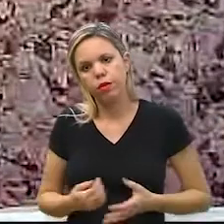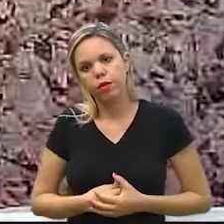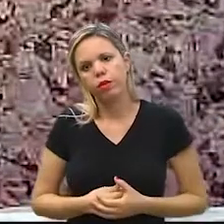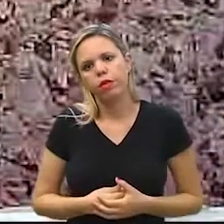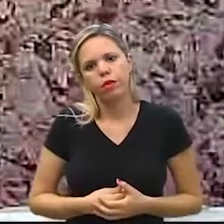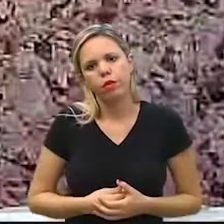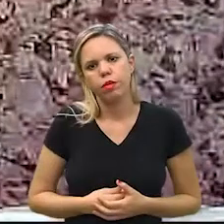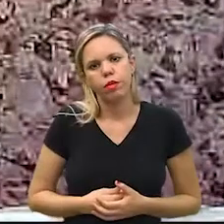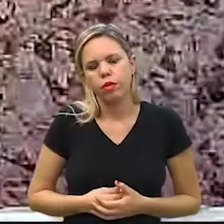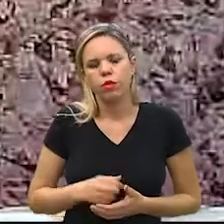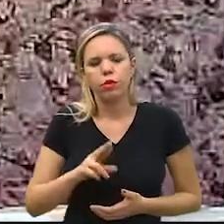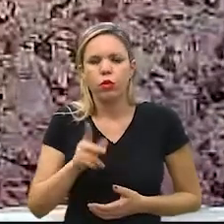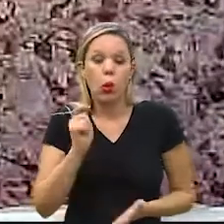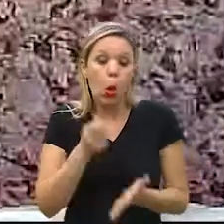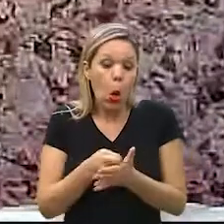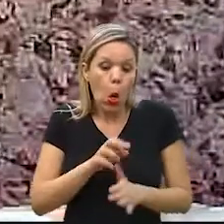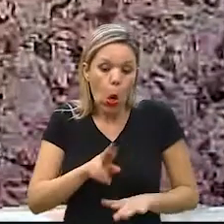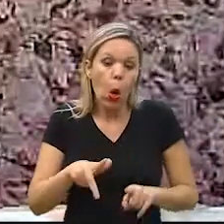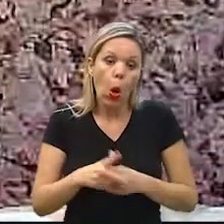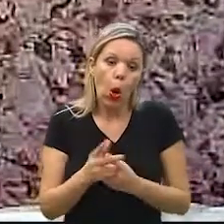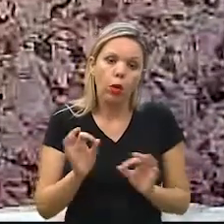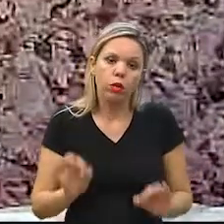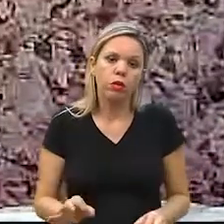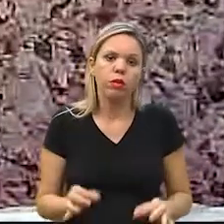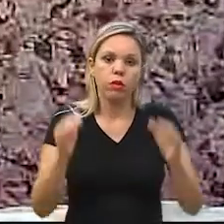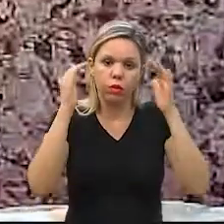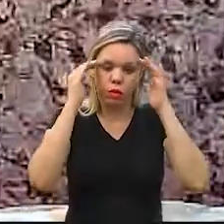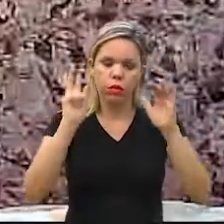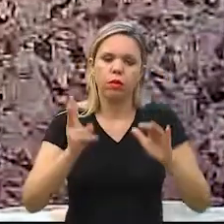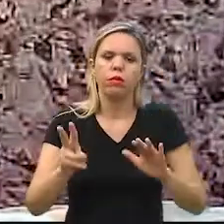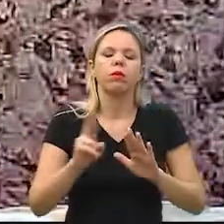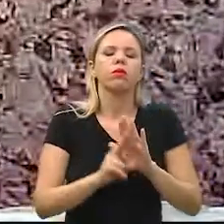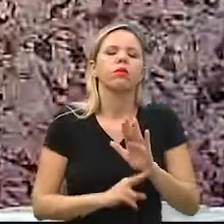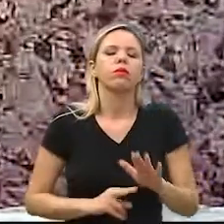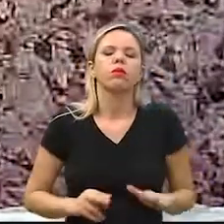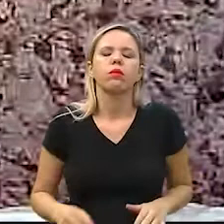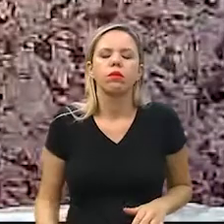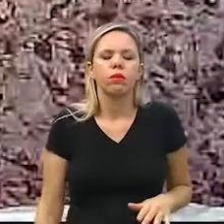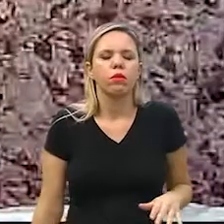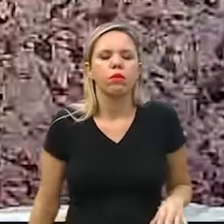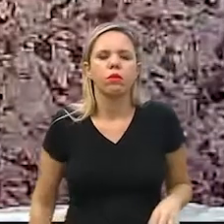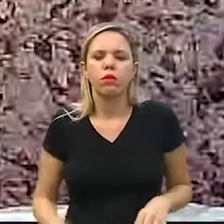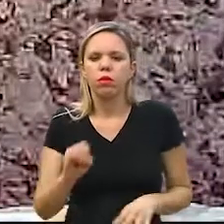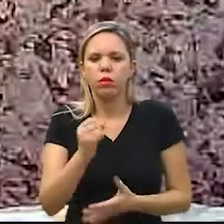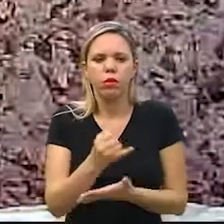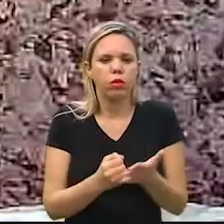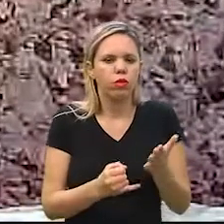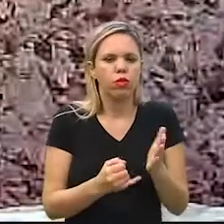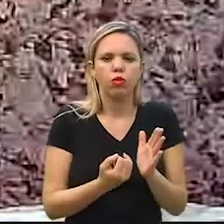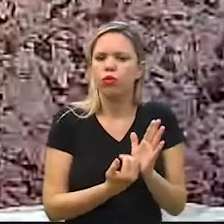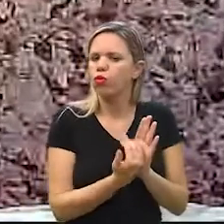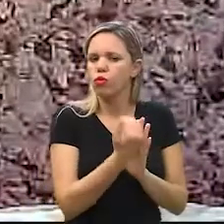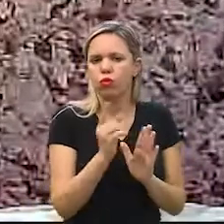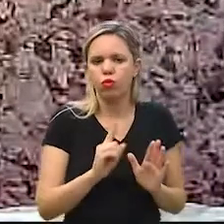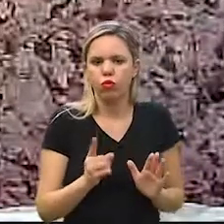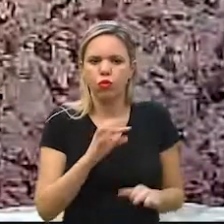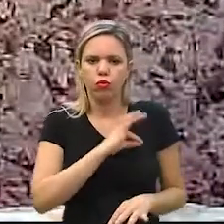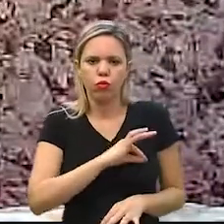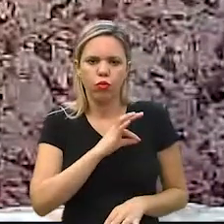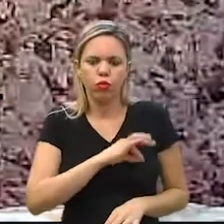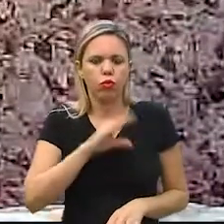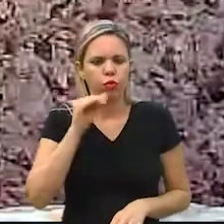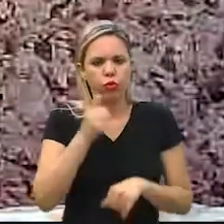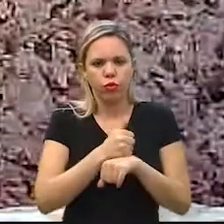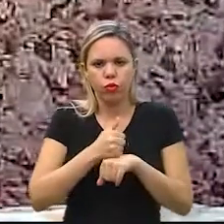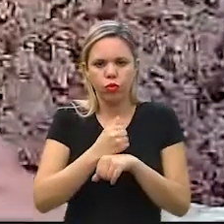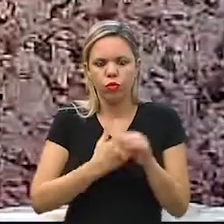não é subir imposto, isso é uma correção. É só para manter a capacidade. Porque se o imposto não sobe, e o salário dos